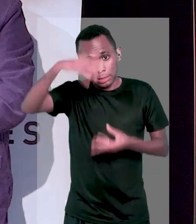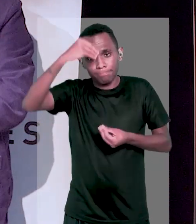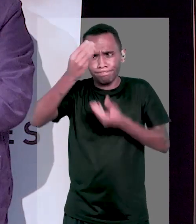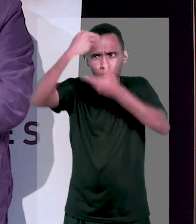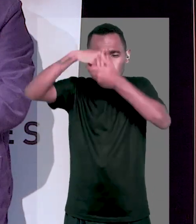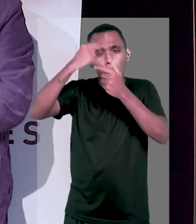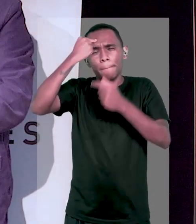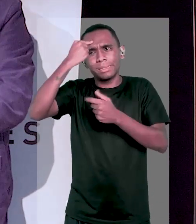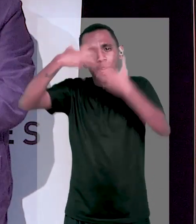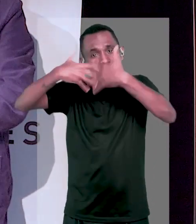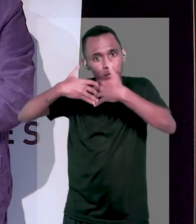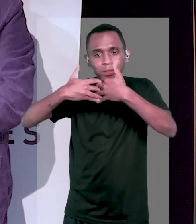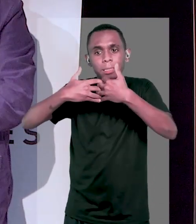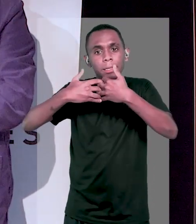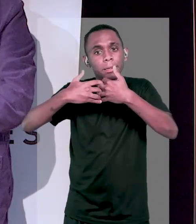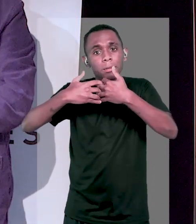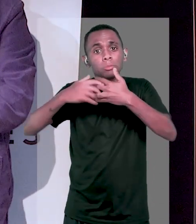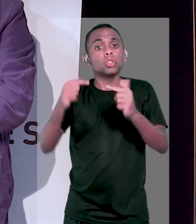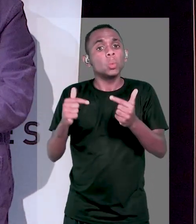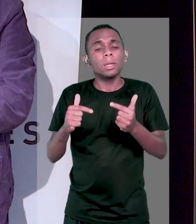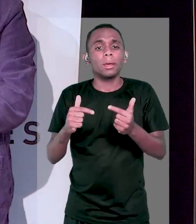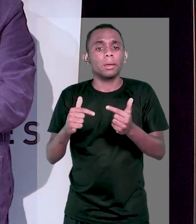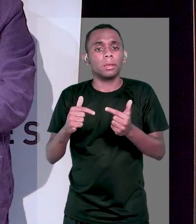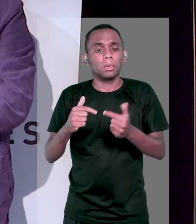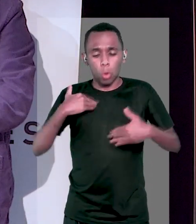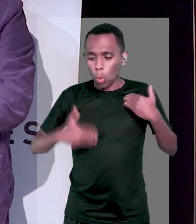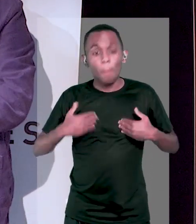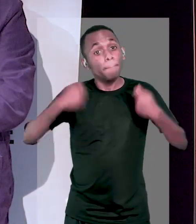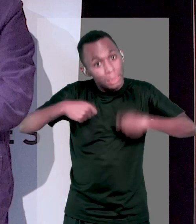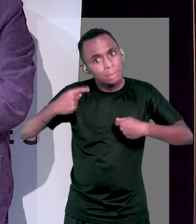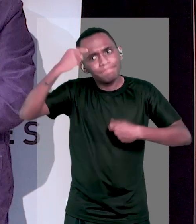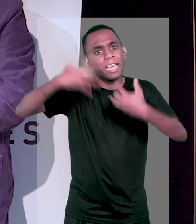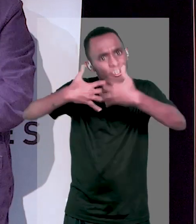Então, quer dizer, essa luta do espírito é permanente, espírito é liberdade.